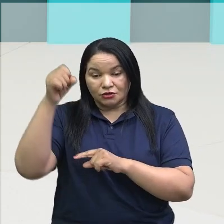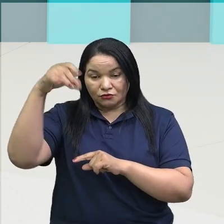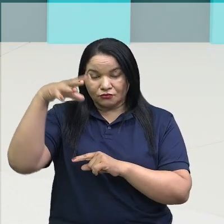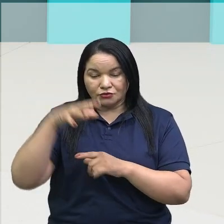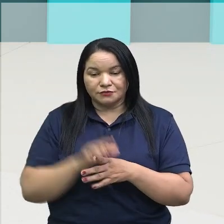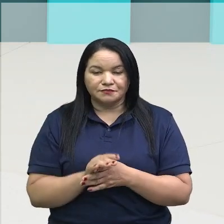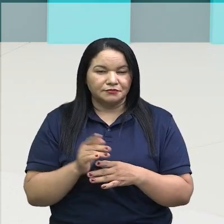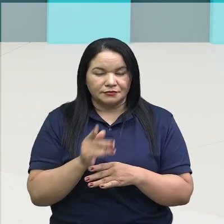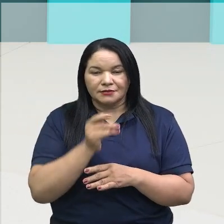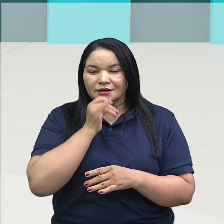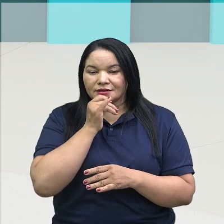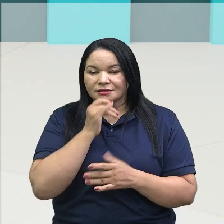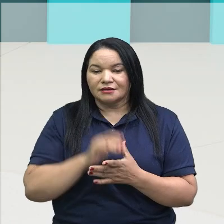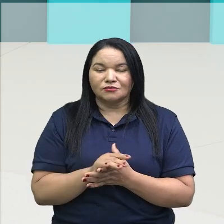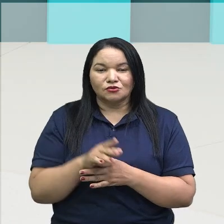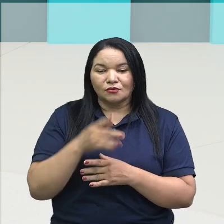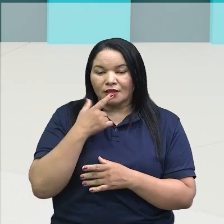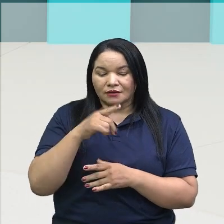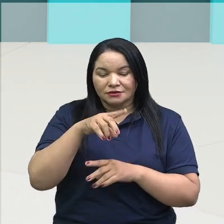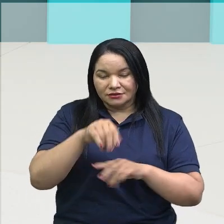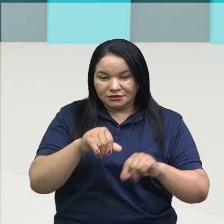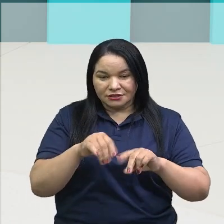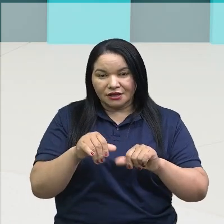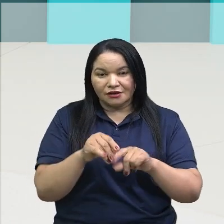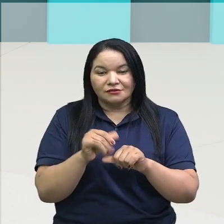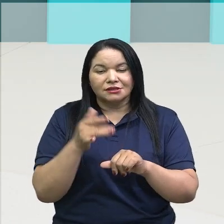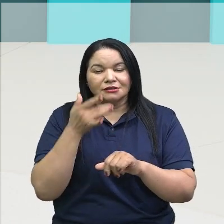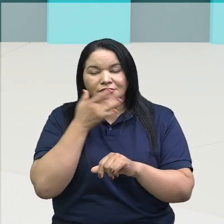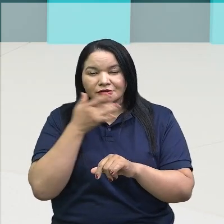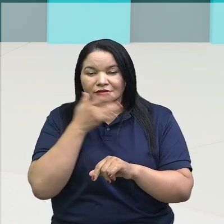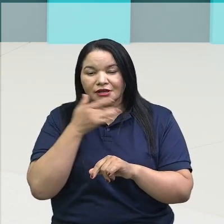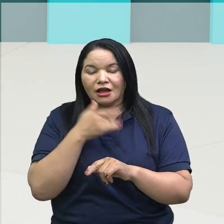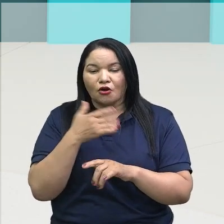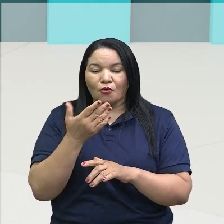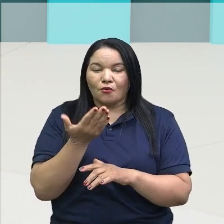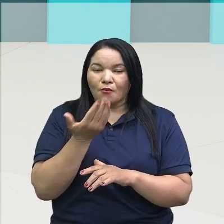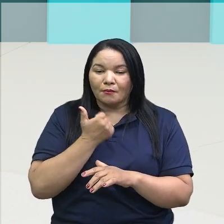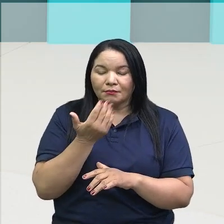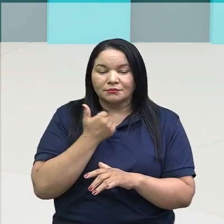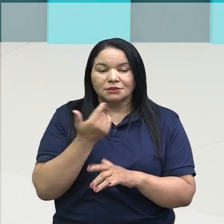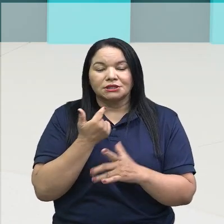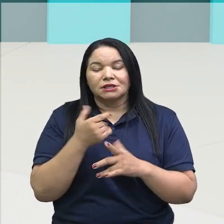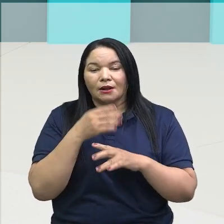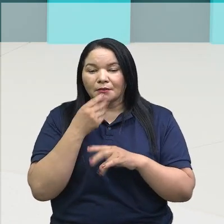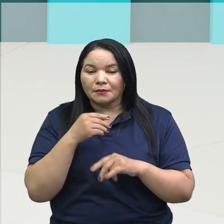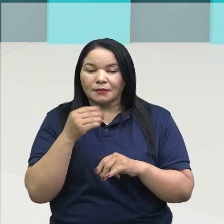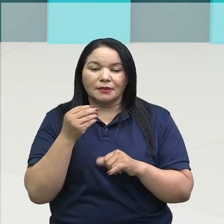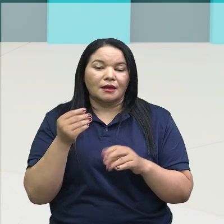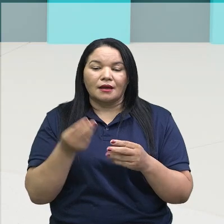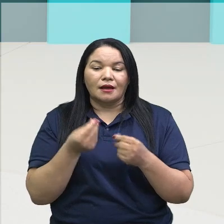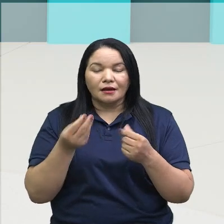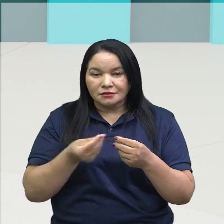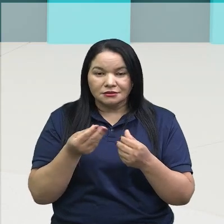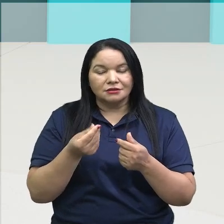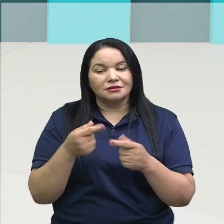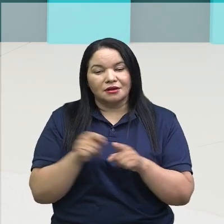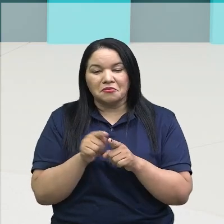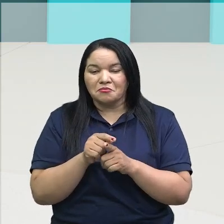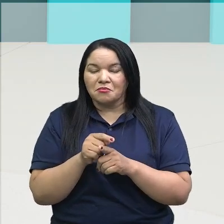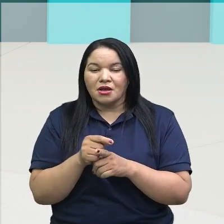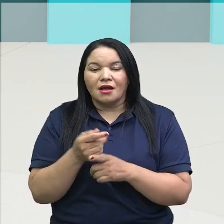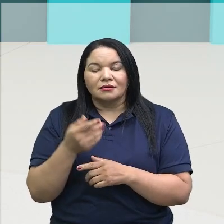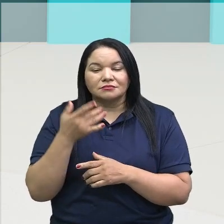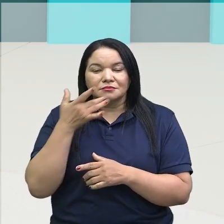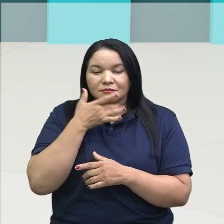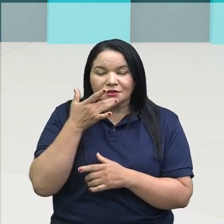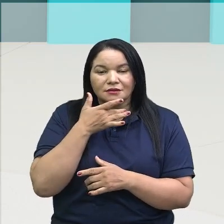daquele que traz sabor, o sal que dá sabor, que ajuda a temperar o alimento e que torna esse alimento prazeroso. Assim,